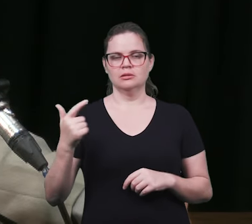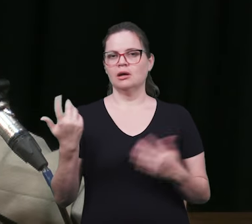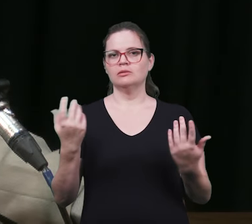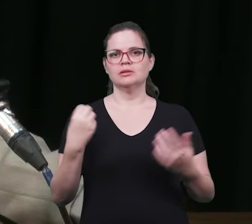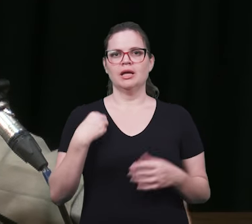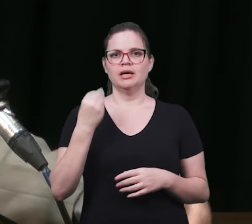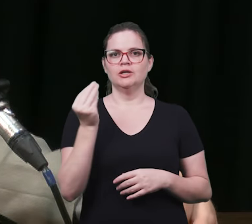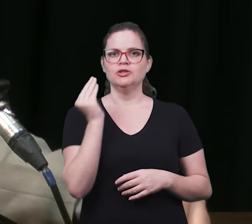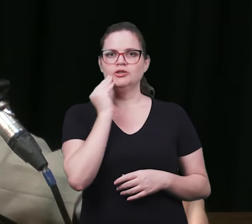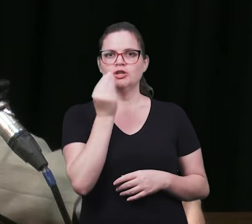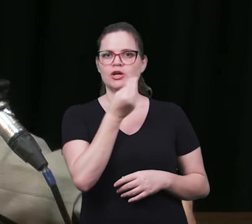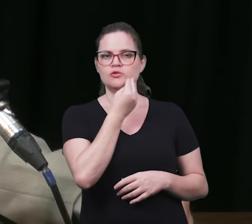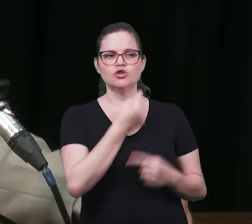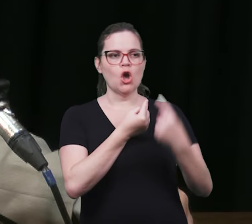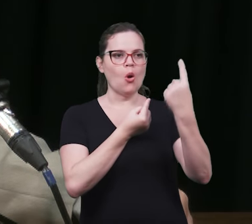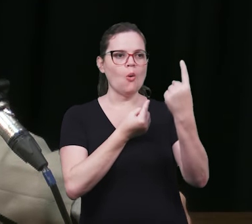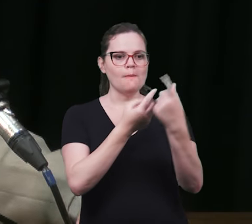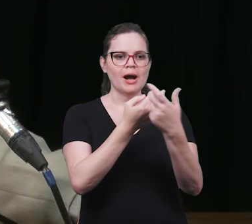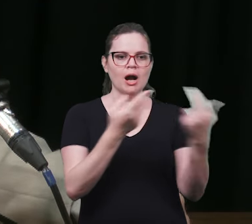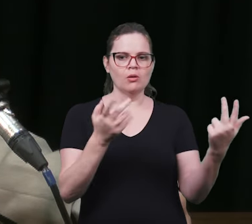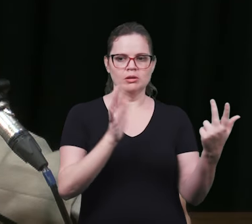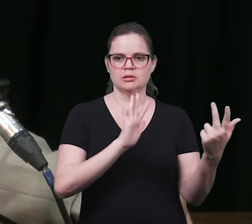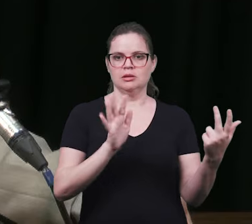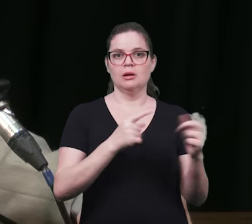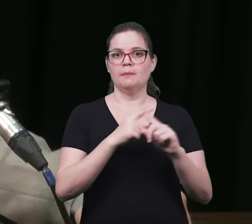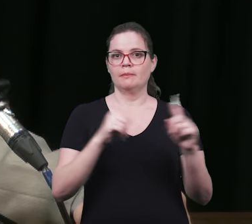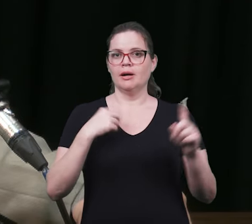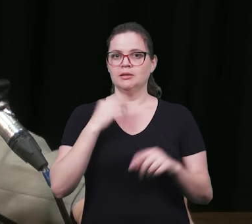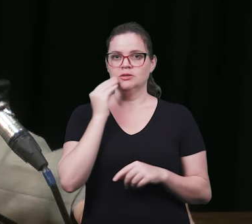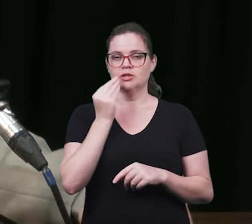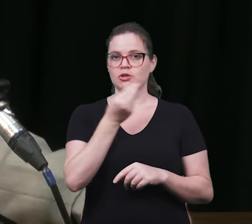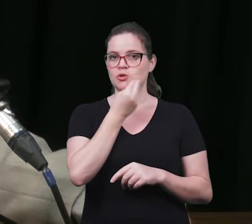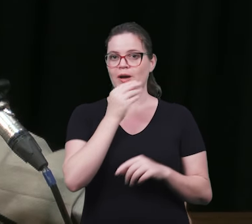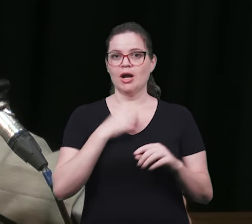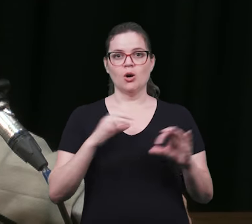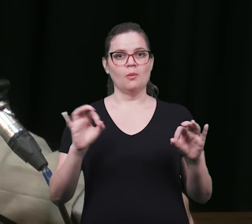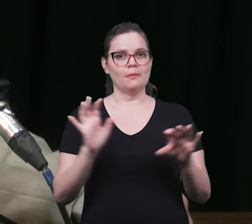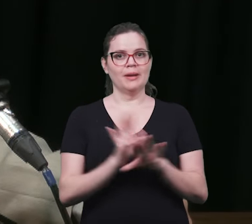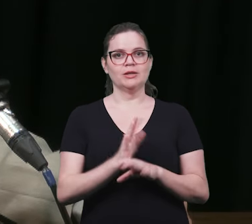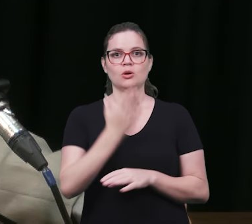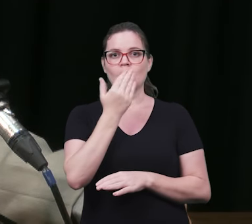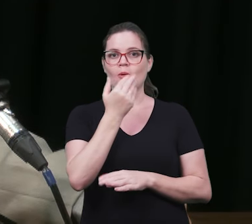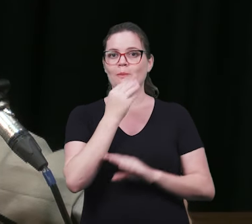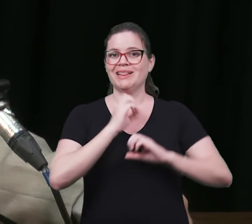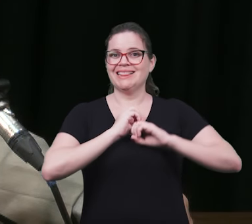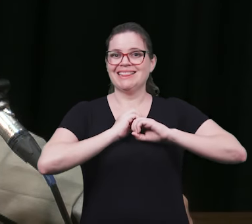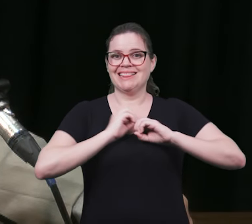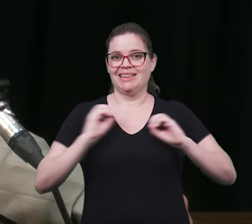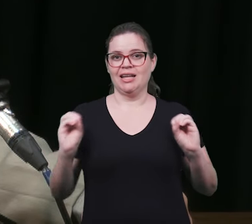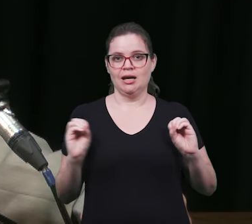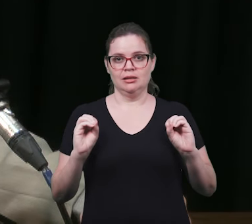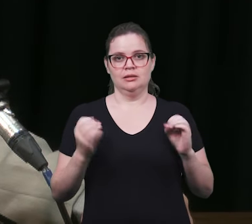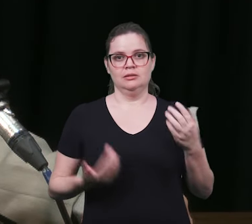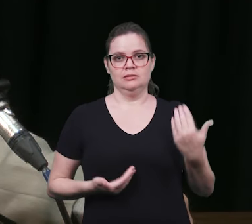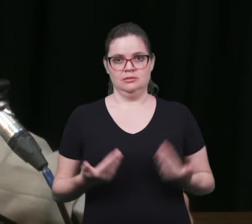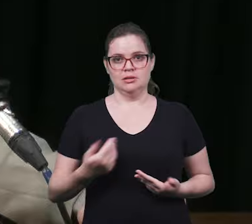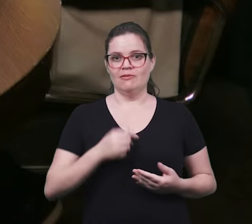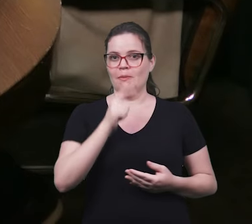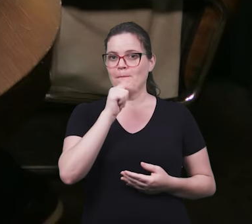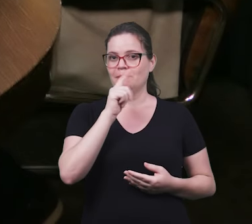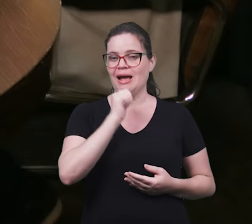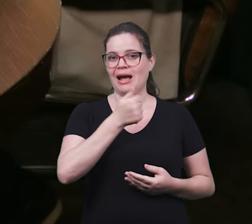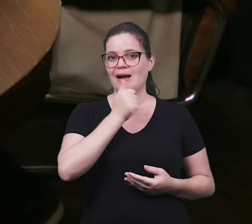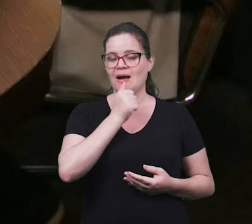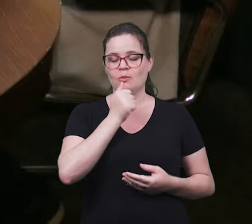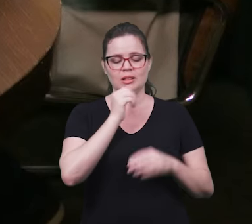específico de um item ou de outro, mas o jejum ele é de uma abstinência total de alimento para a vida do servo, não é verdade? Explica um pouquinho